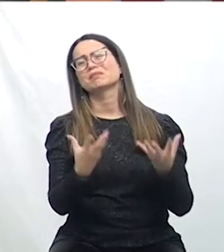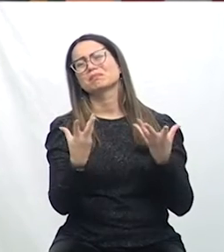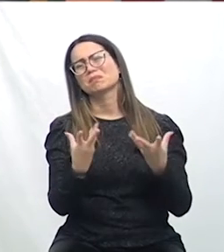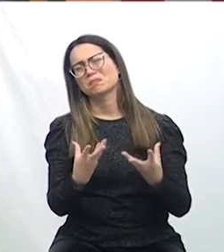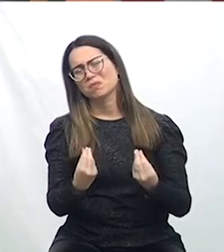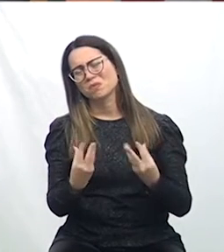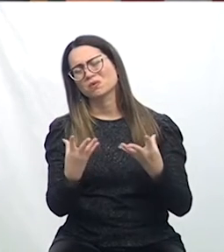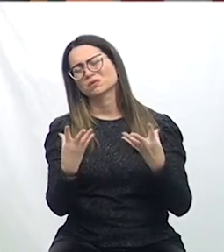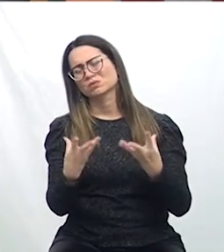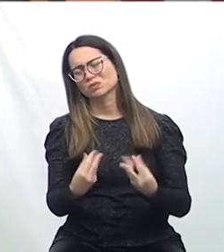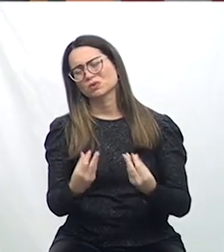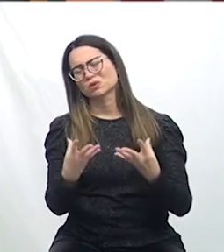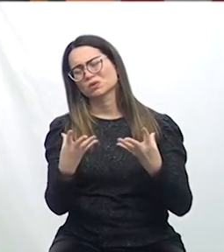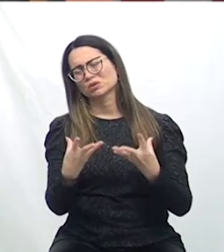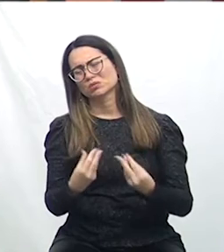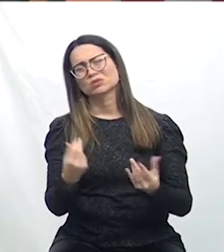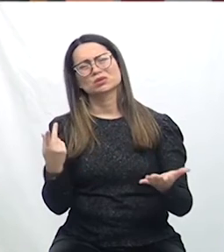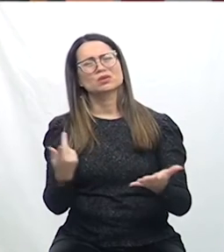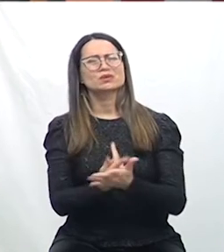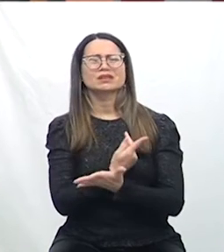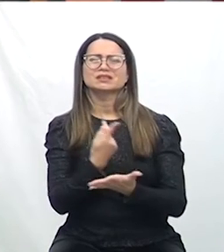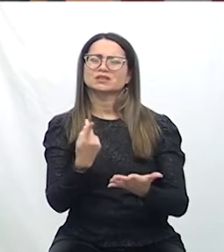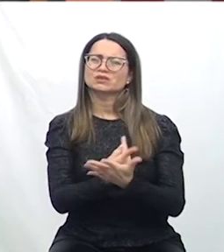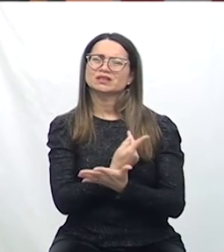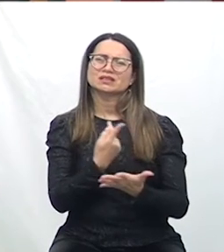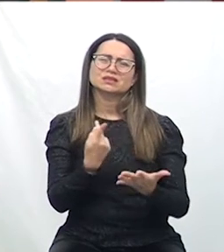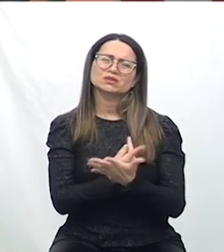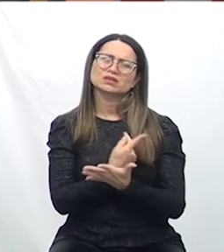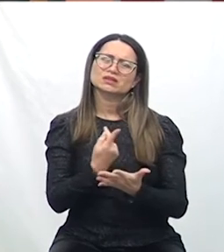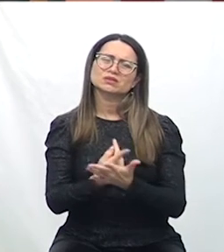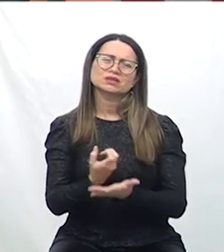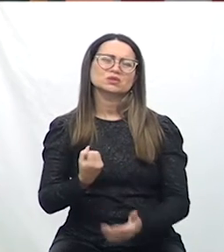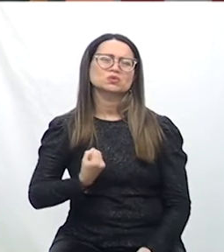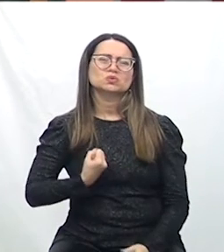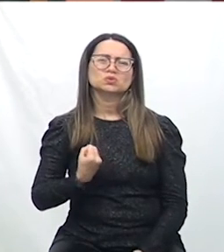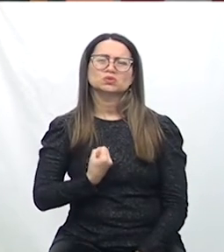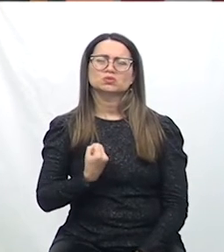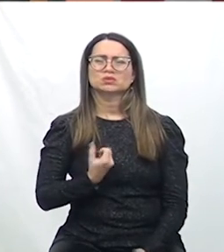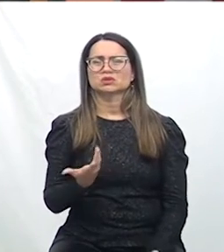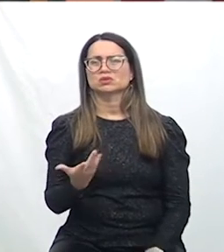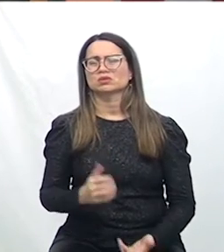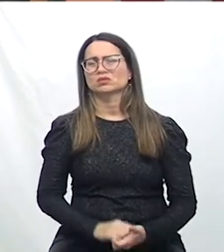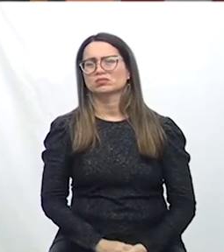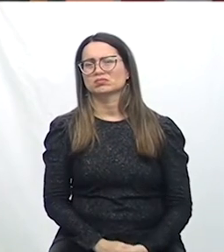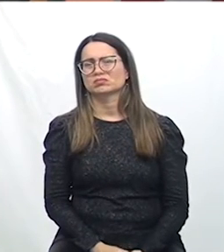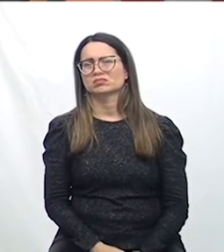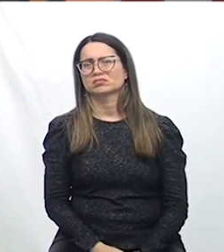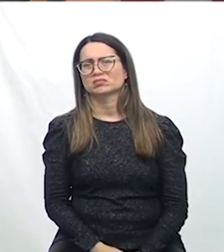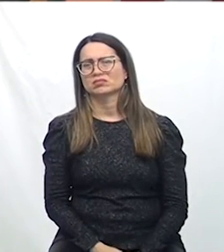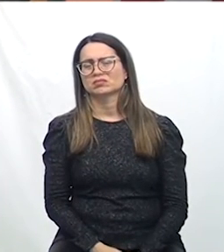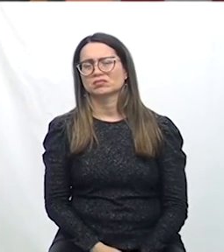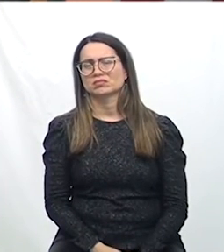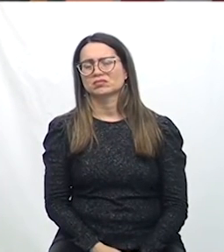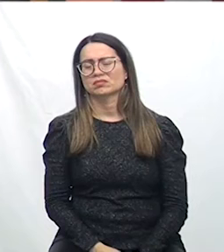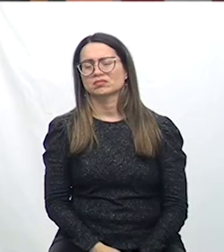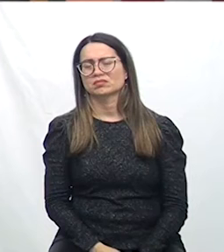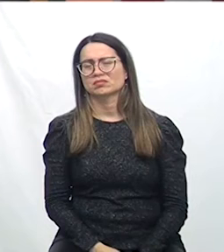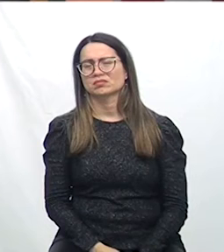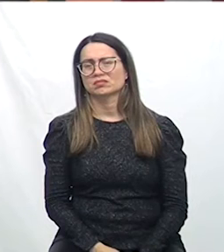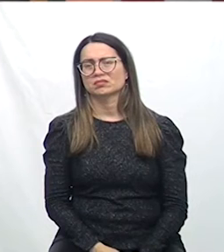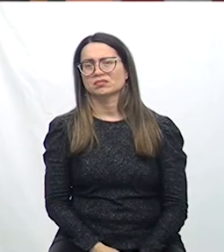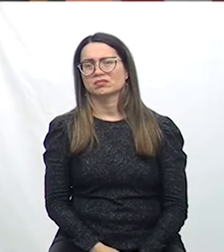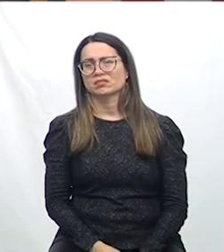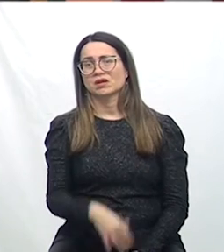mesmo o número, a quantidade desses pequenos furtos, viu, vereador